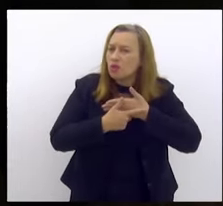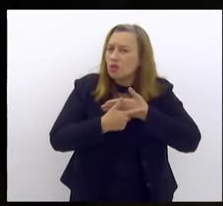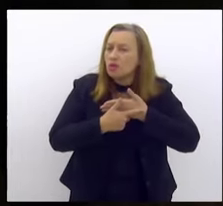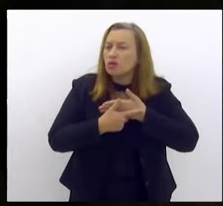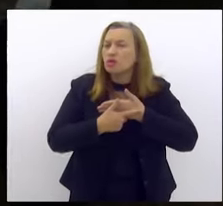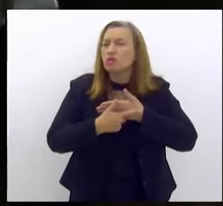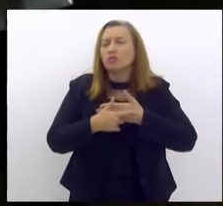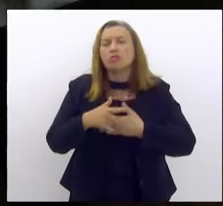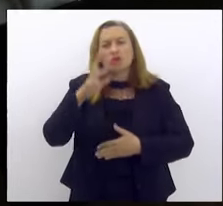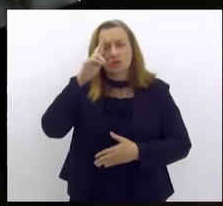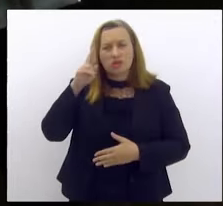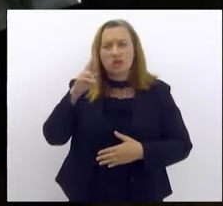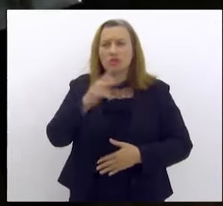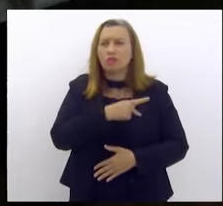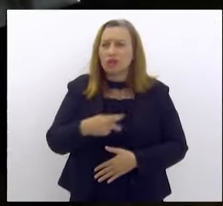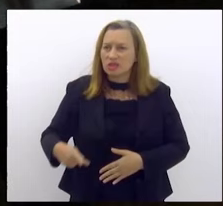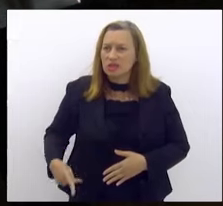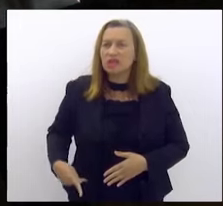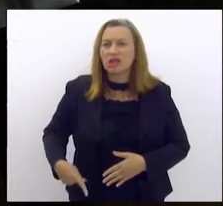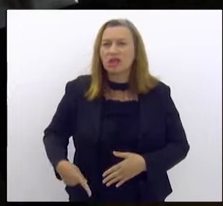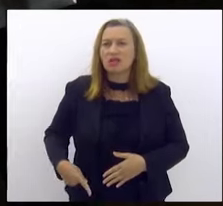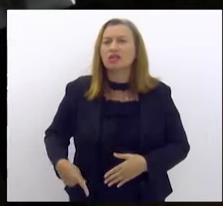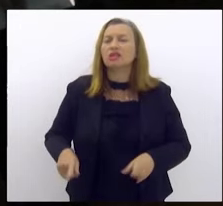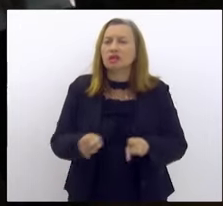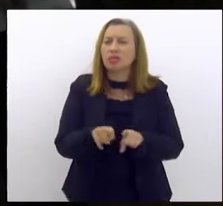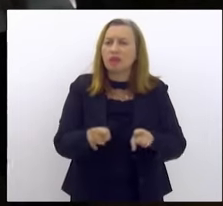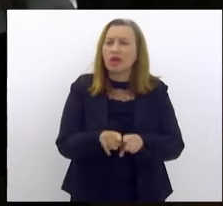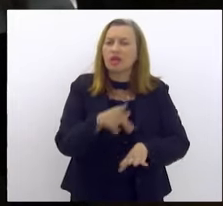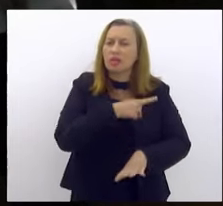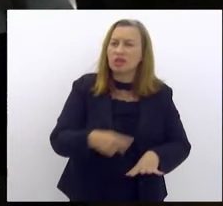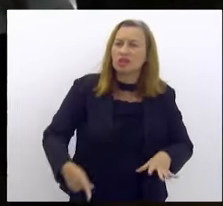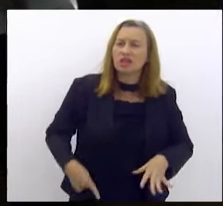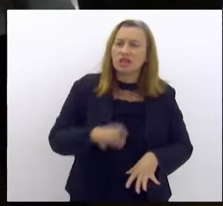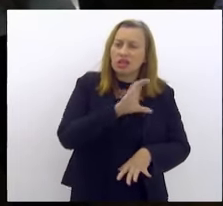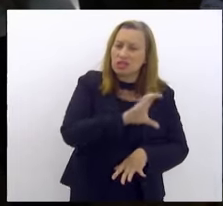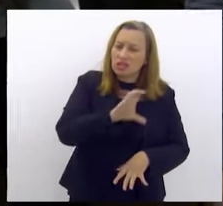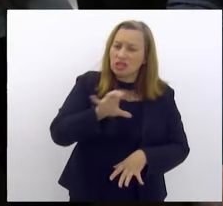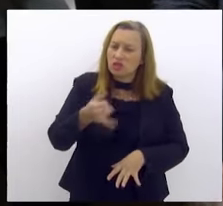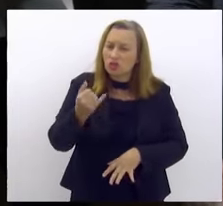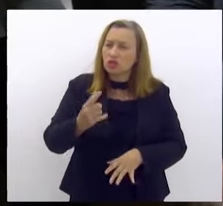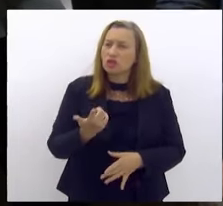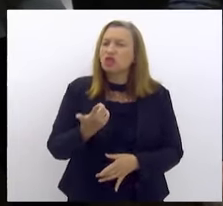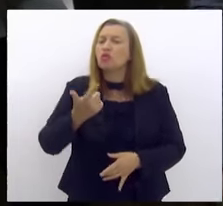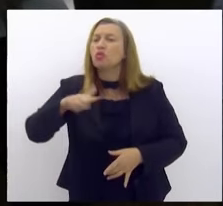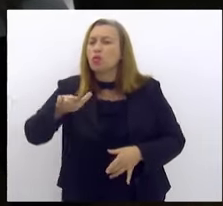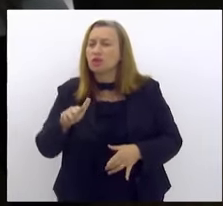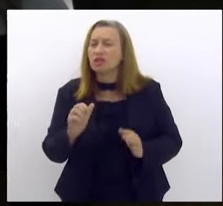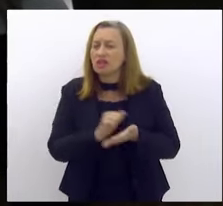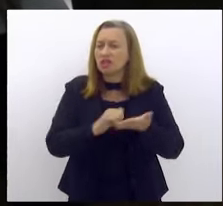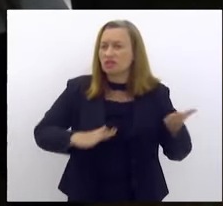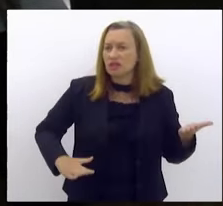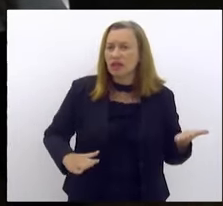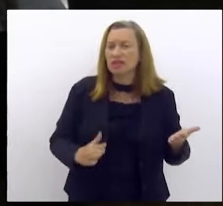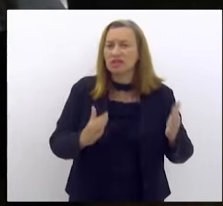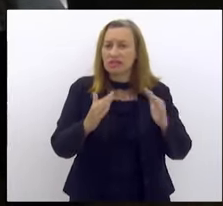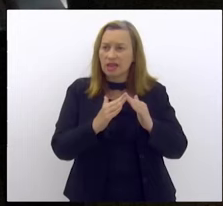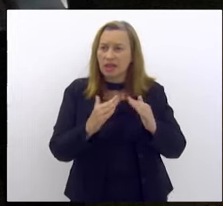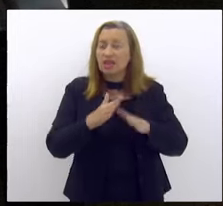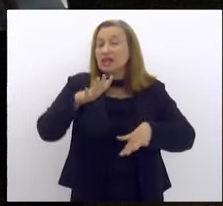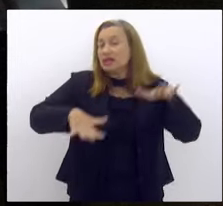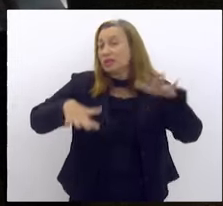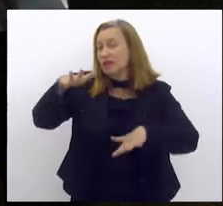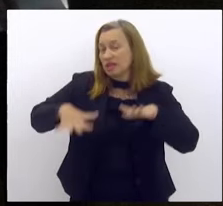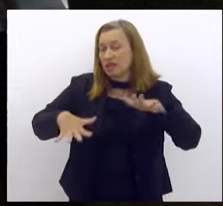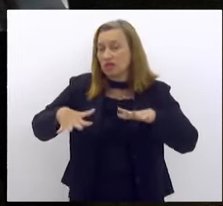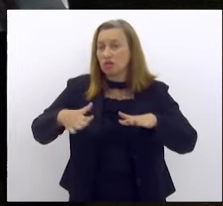Vossa Excelência, da presidência da CCJ, de outras ações que tenho feito aqui nessa casa, independente do meu mandato